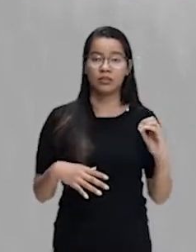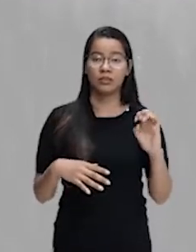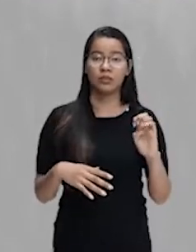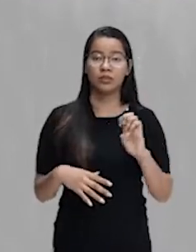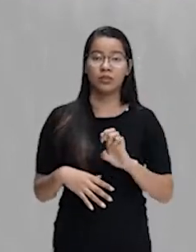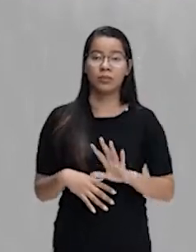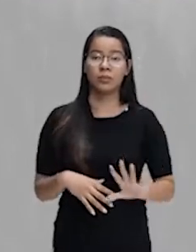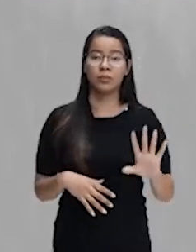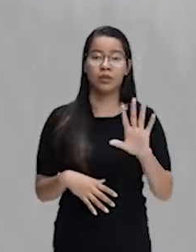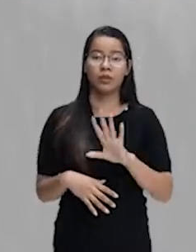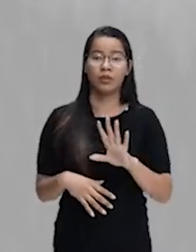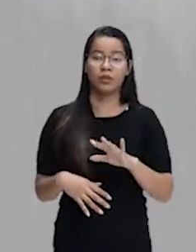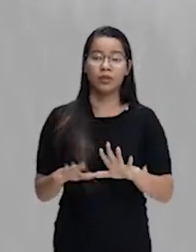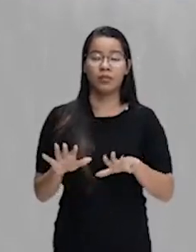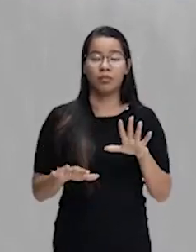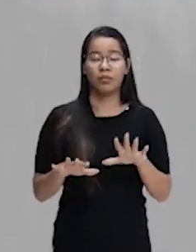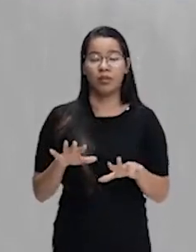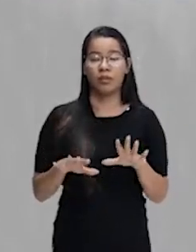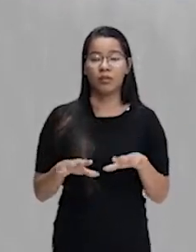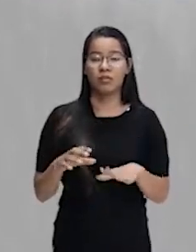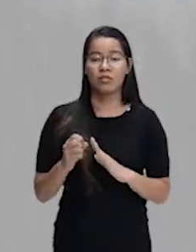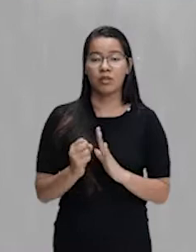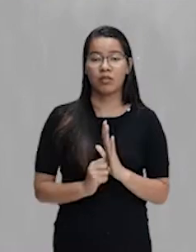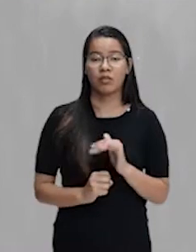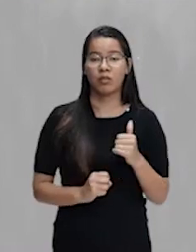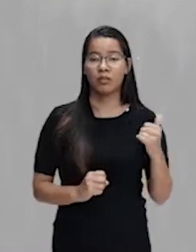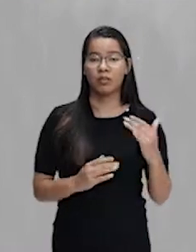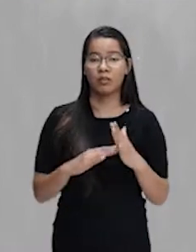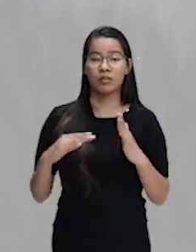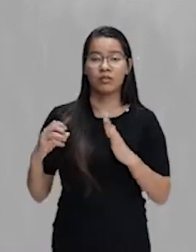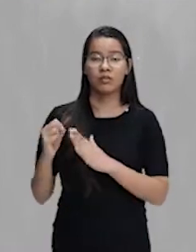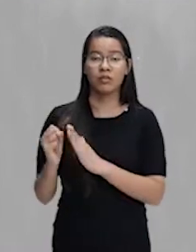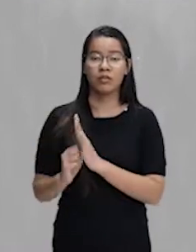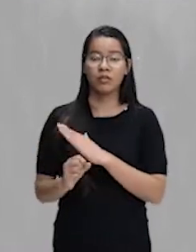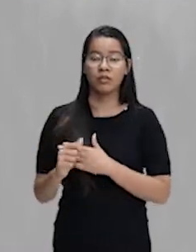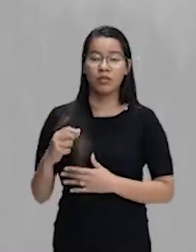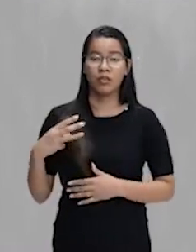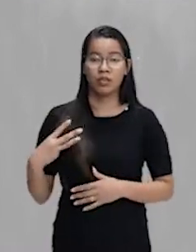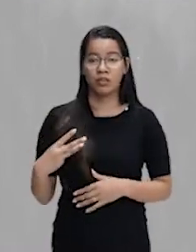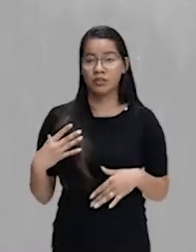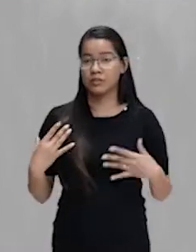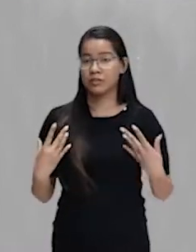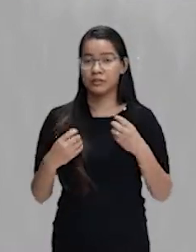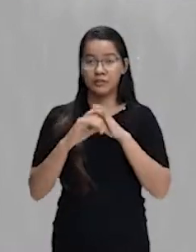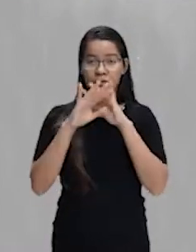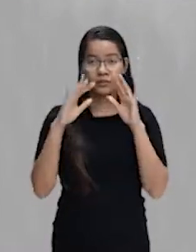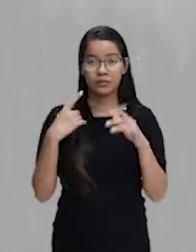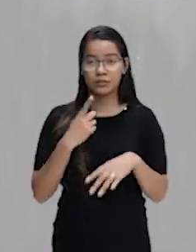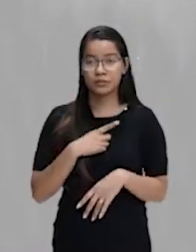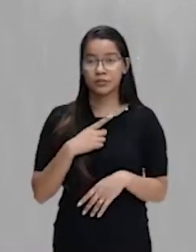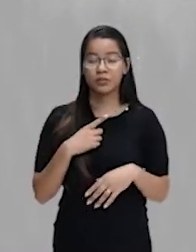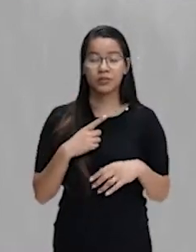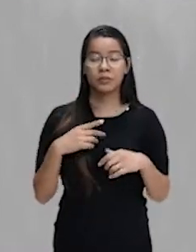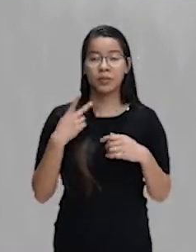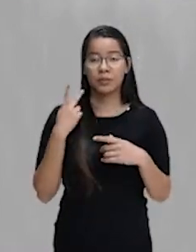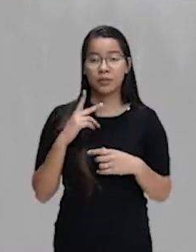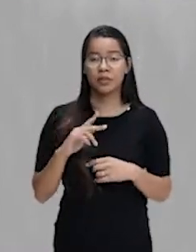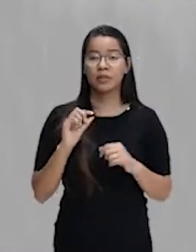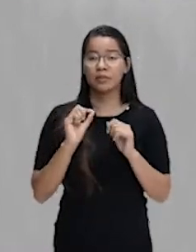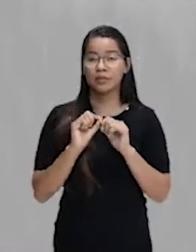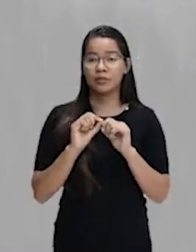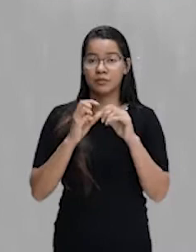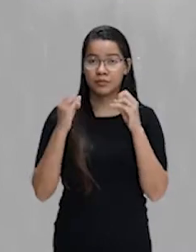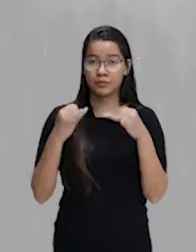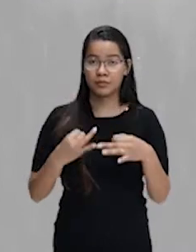aí do século XI ao século XIII. Iremos, lógico, para poder consolidar essas